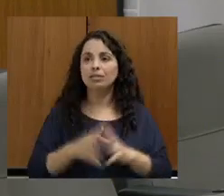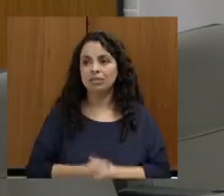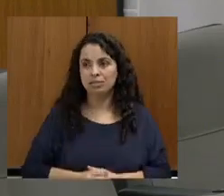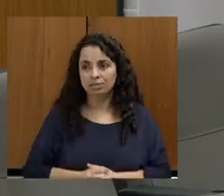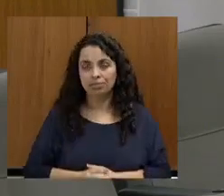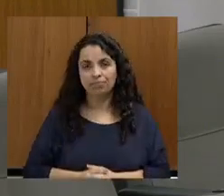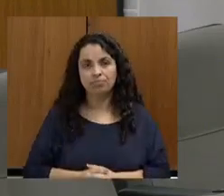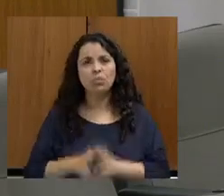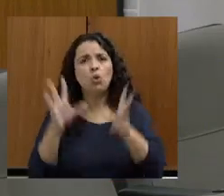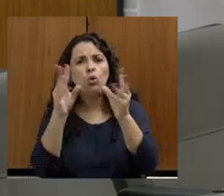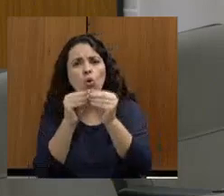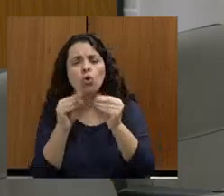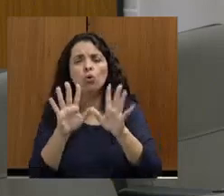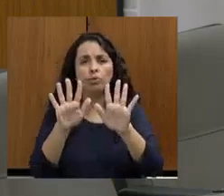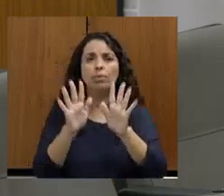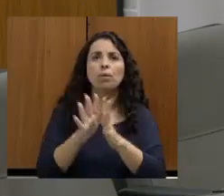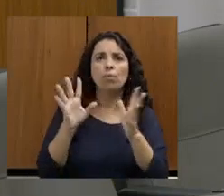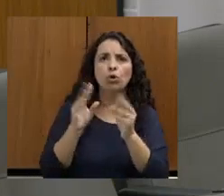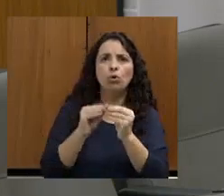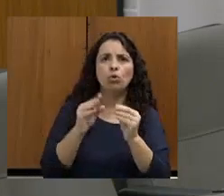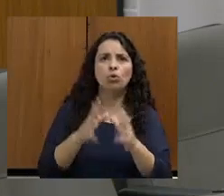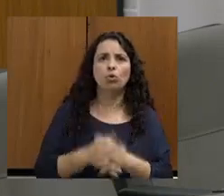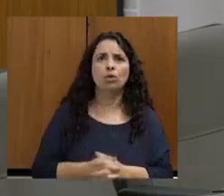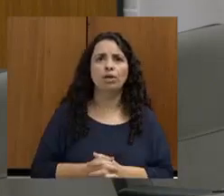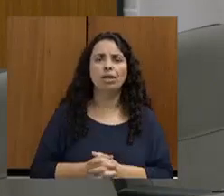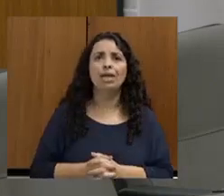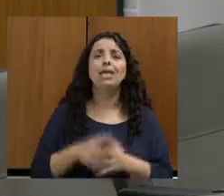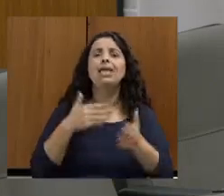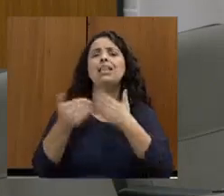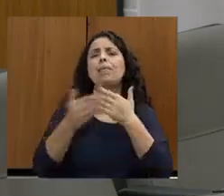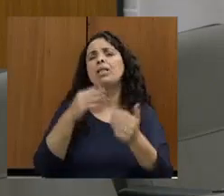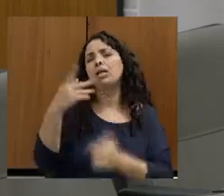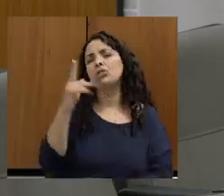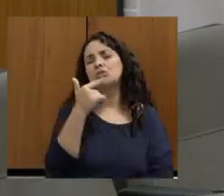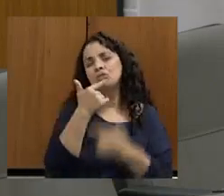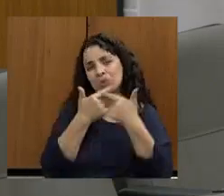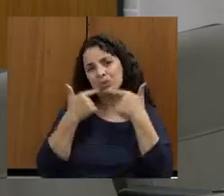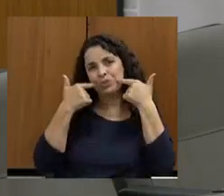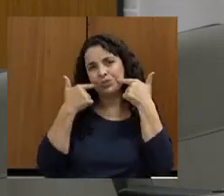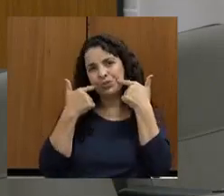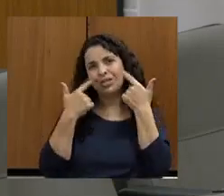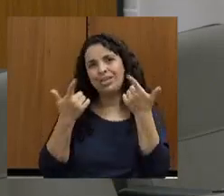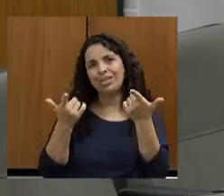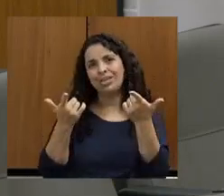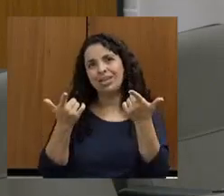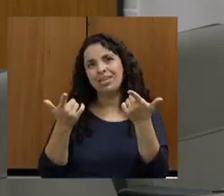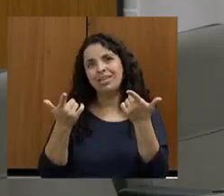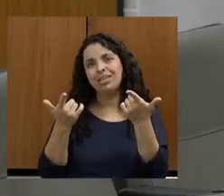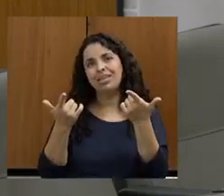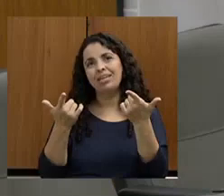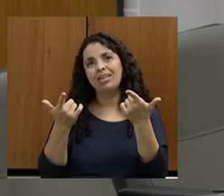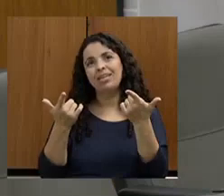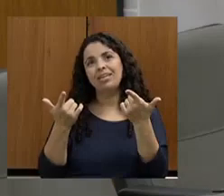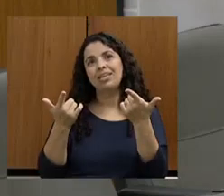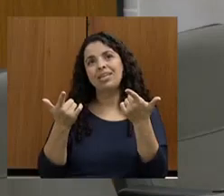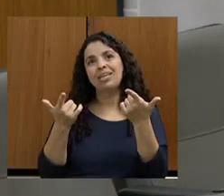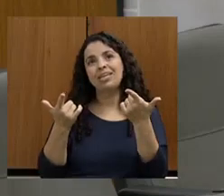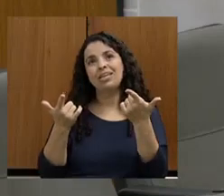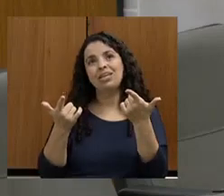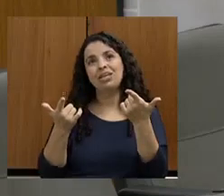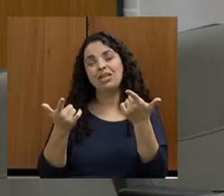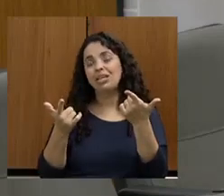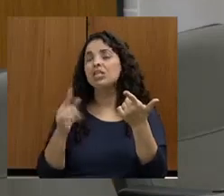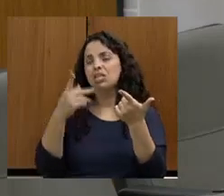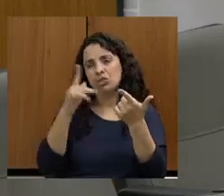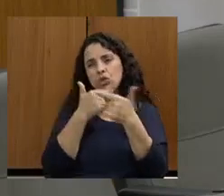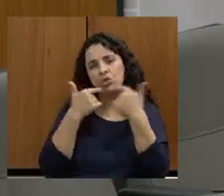eu, independente do seu sorriso, porque é muito bonito, deputado, mas apenas para lhe participar, o seguinte... dois minutos já tem Não, ótimo, mas é o que